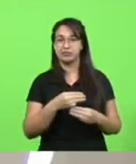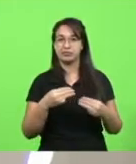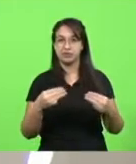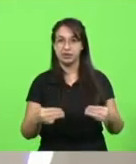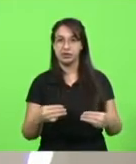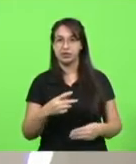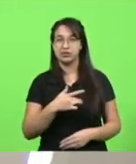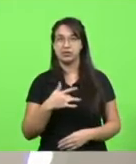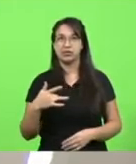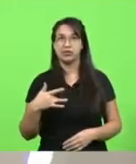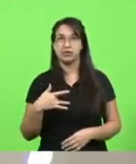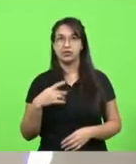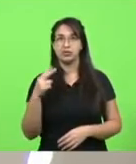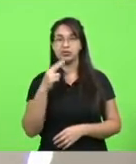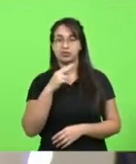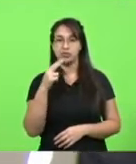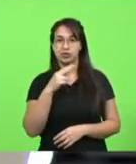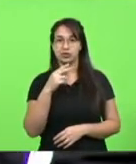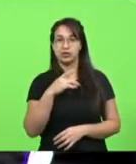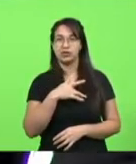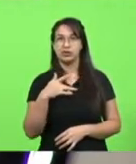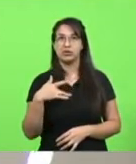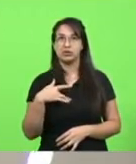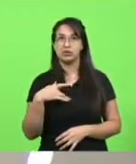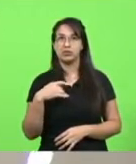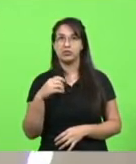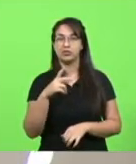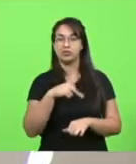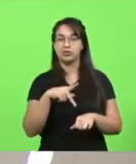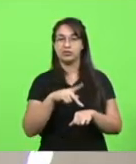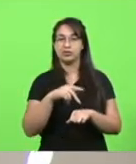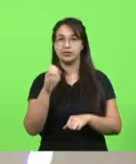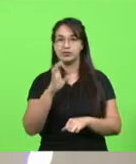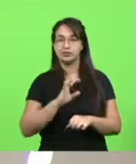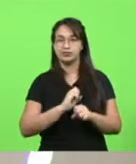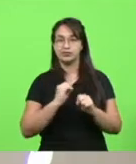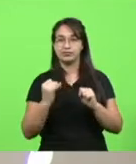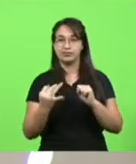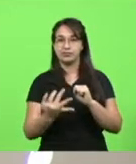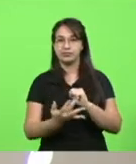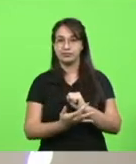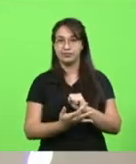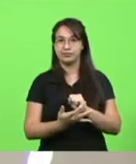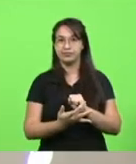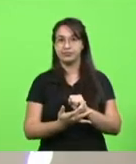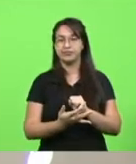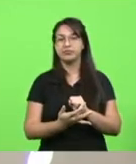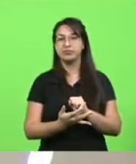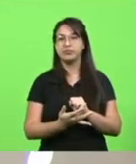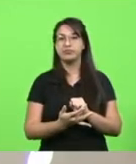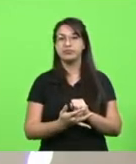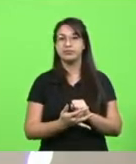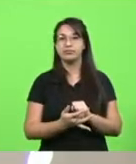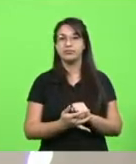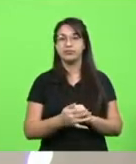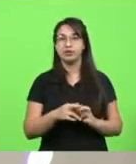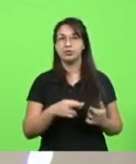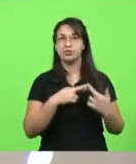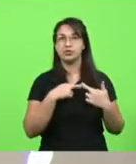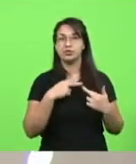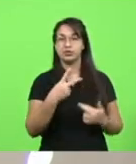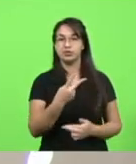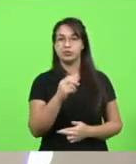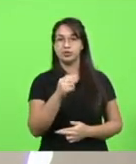emergência de saúde pública de importância internacional decorrente do coronavírus, responsável pelo surto de 2019,